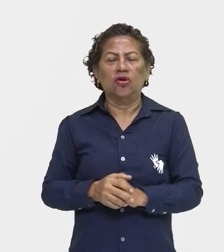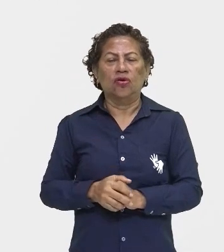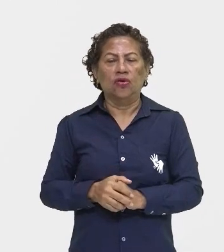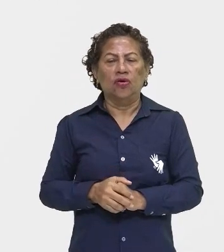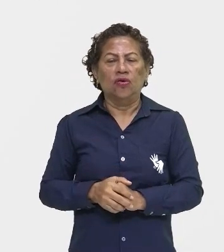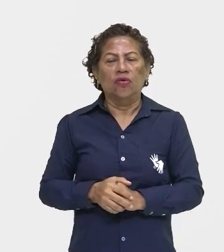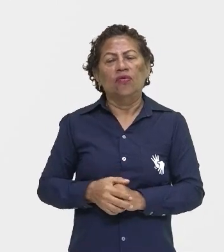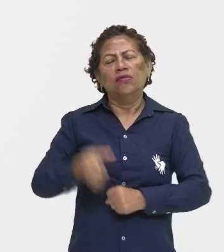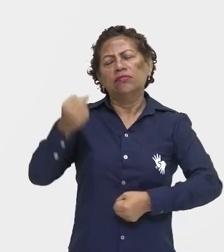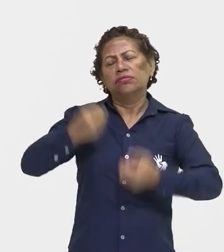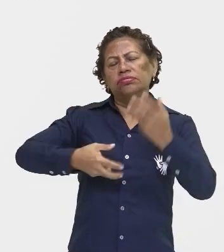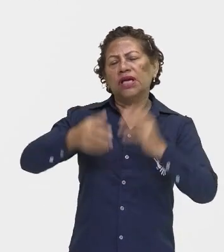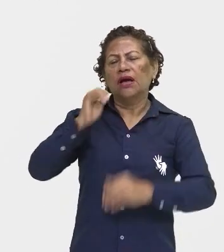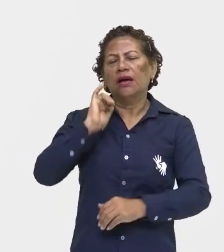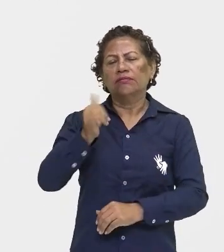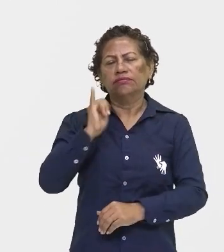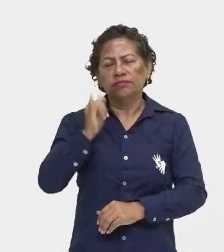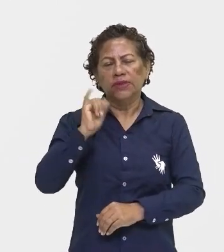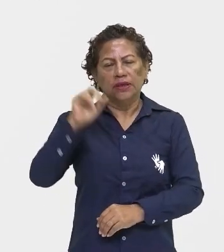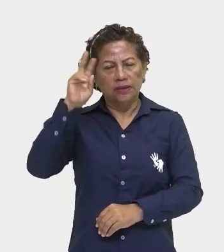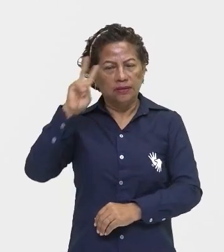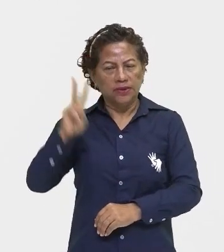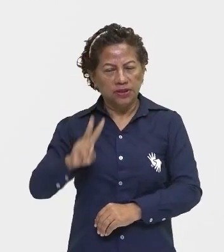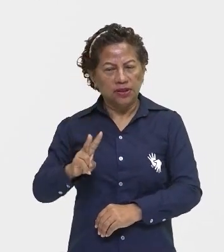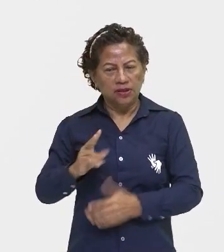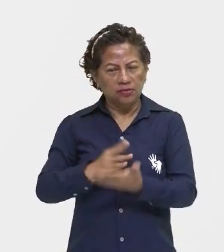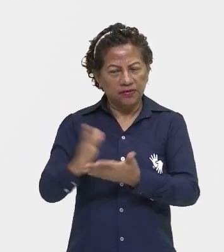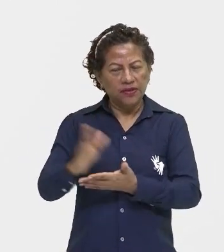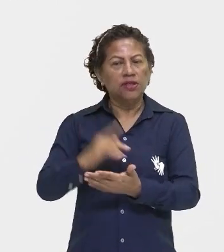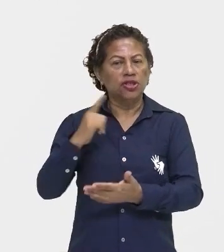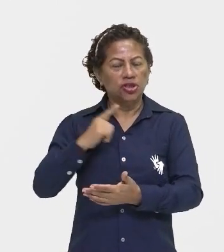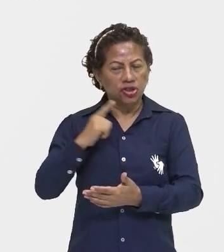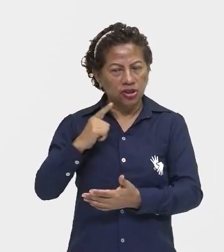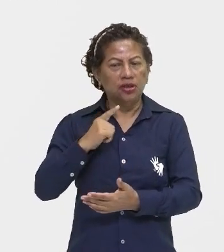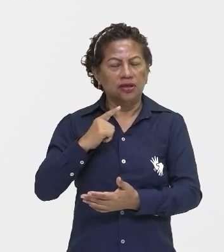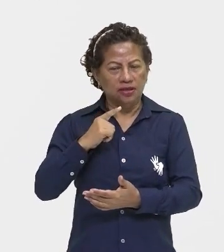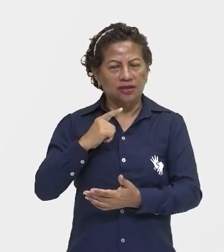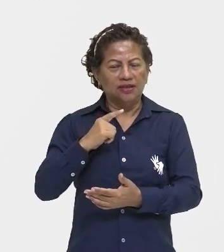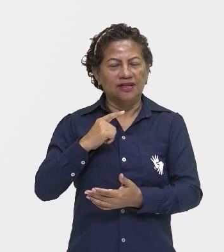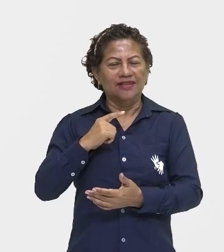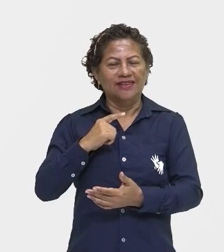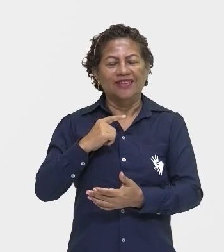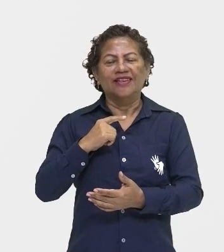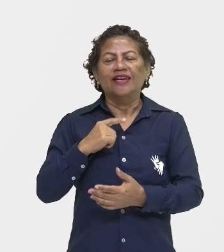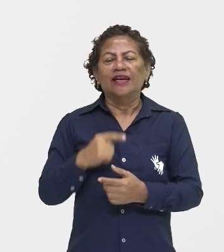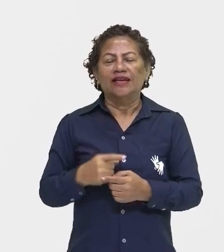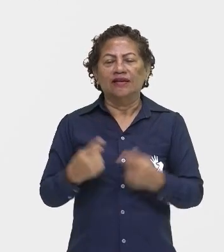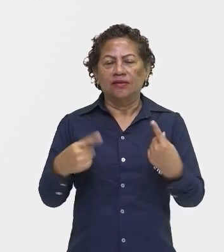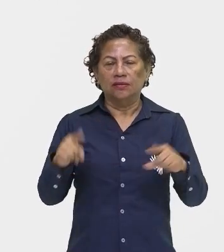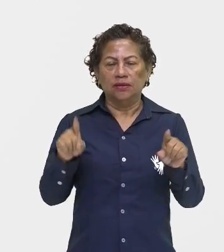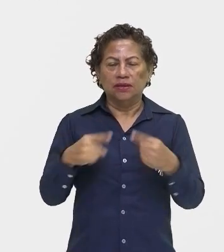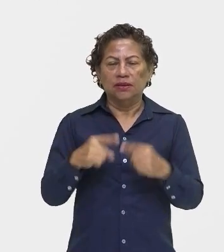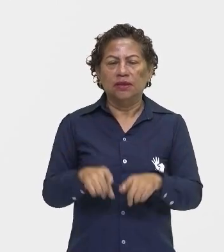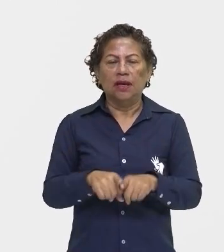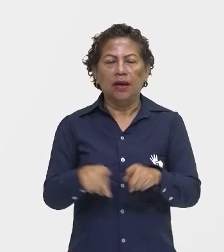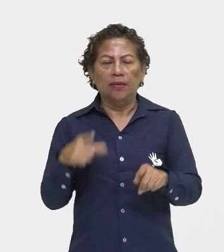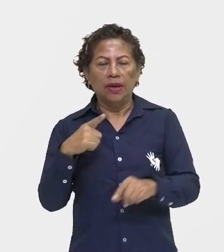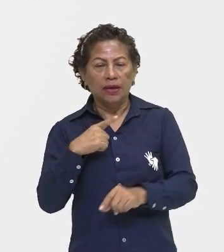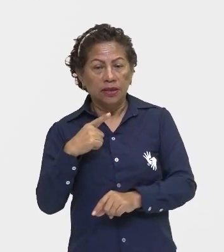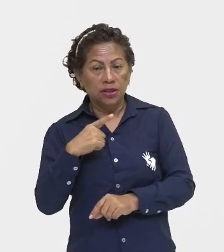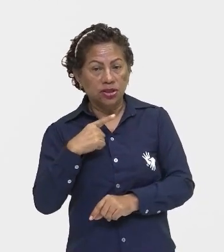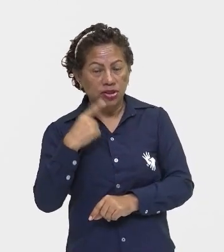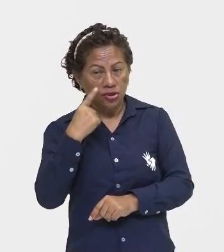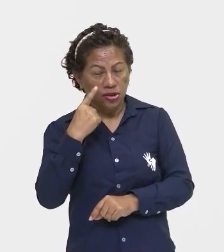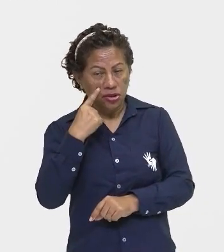e algumas vezes havia acompanhamento musical. A lanterna mágica se tornou uma grande atração em feiras